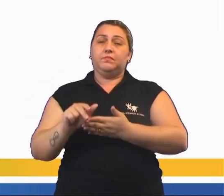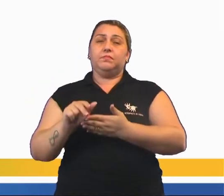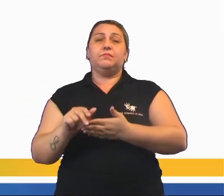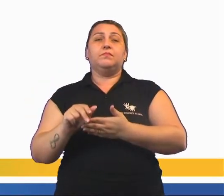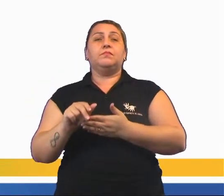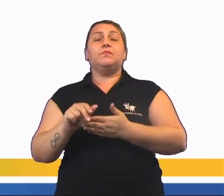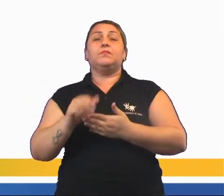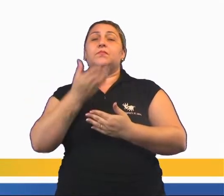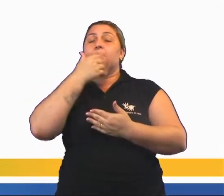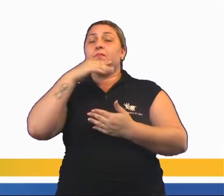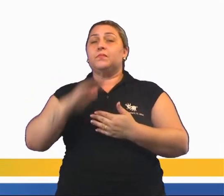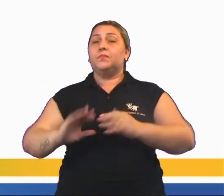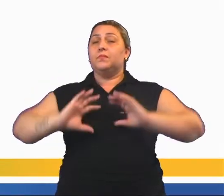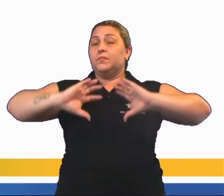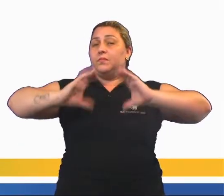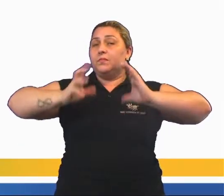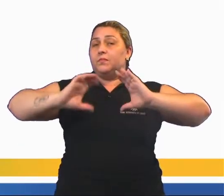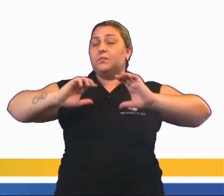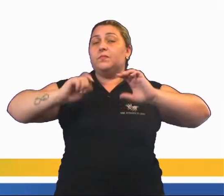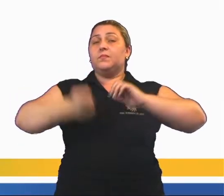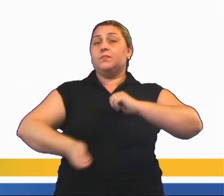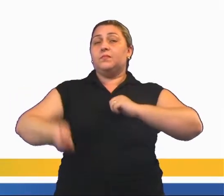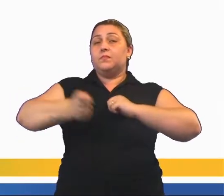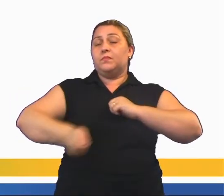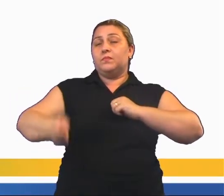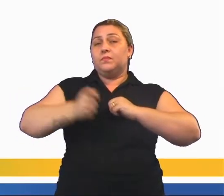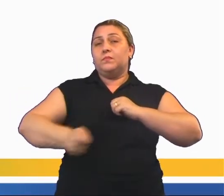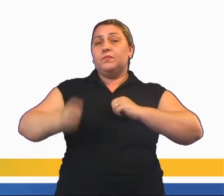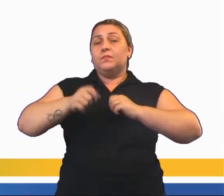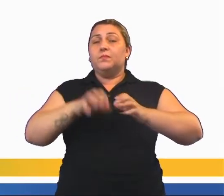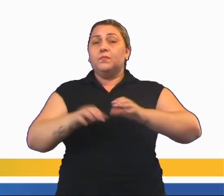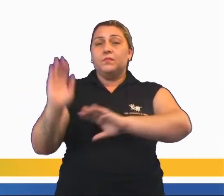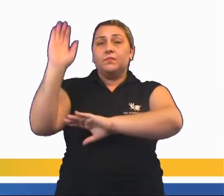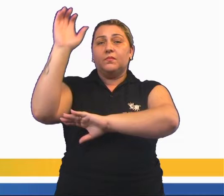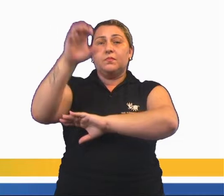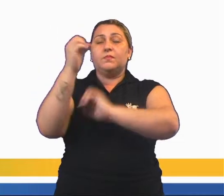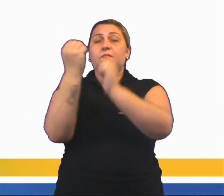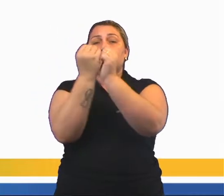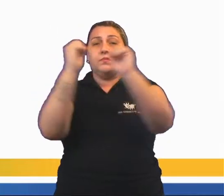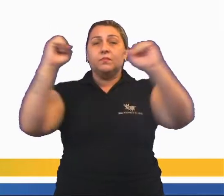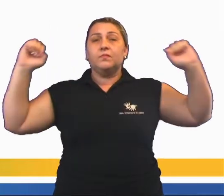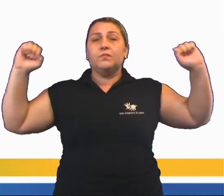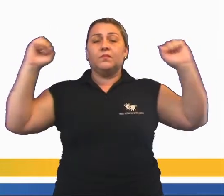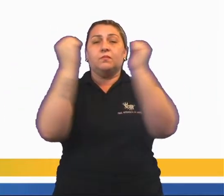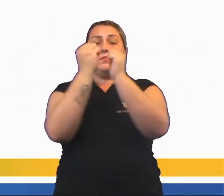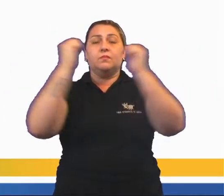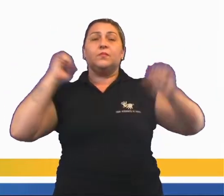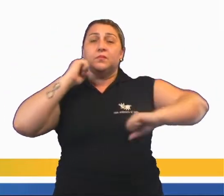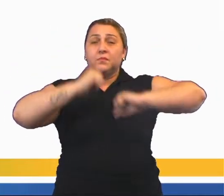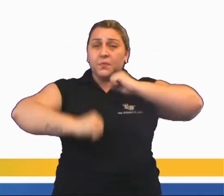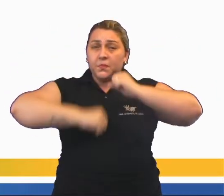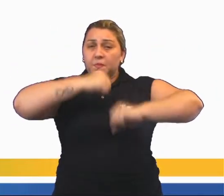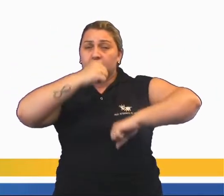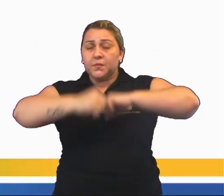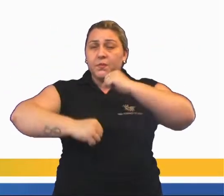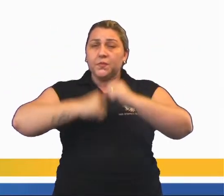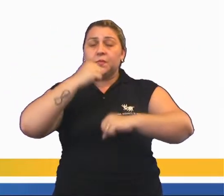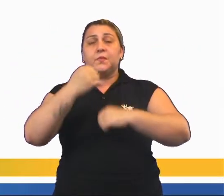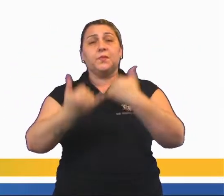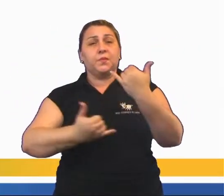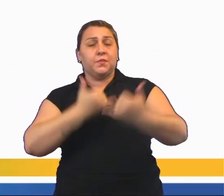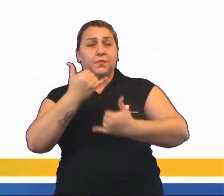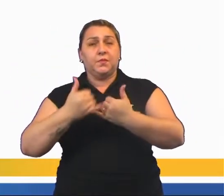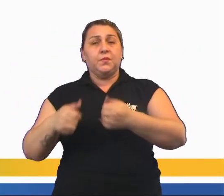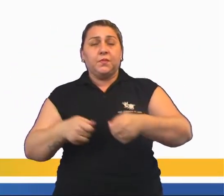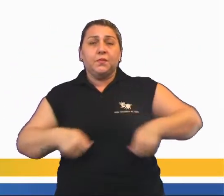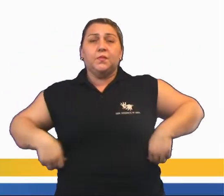exemplificadas. Tem ali um menino jogar bola, pular corda, basquete, musculação, corrida, brincar